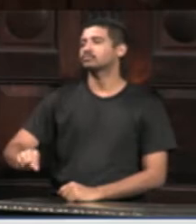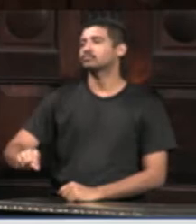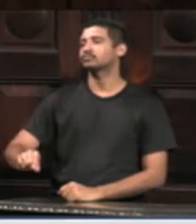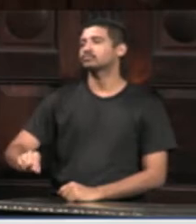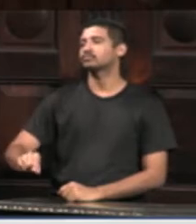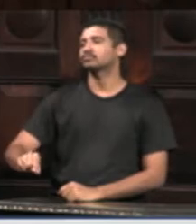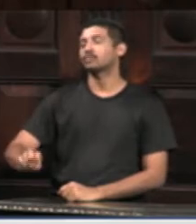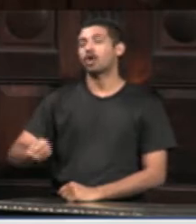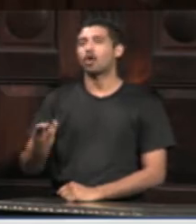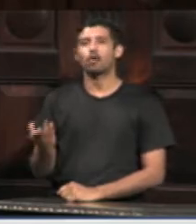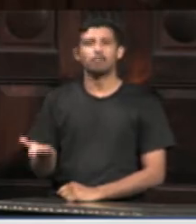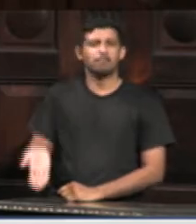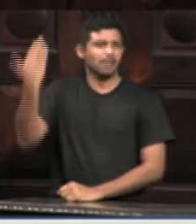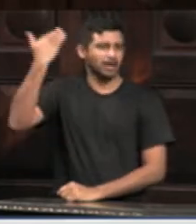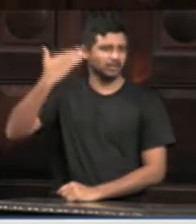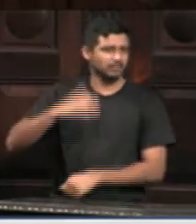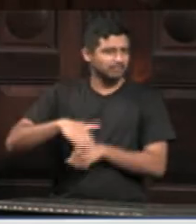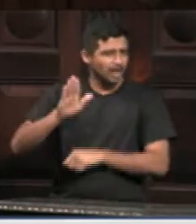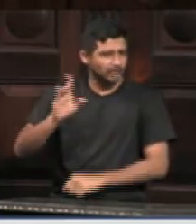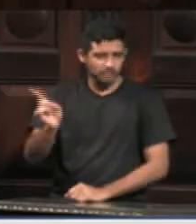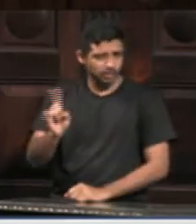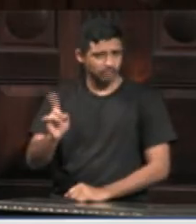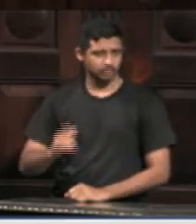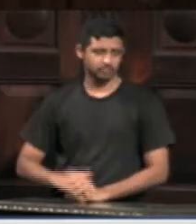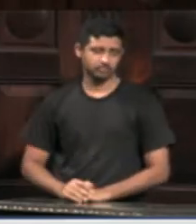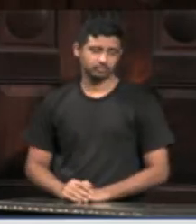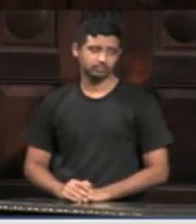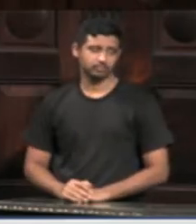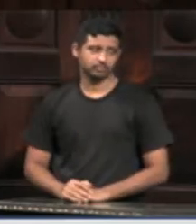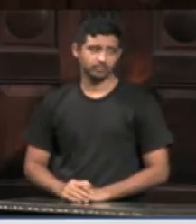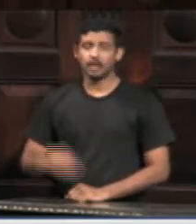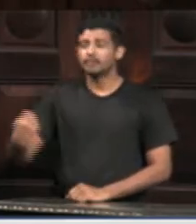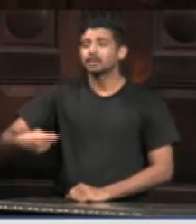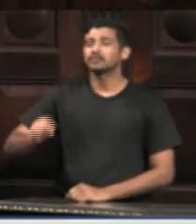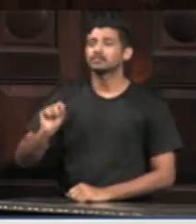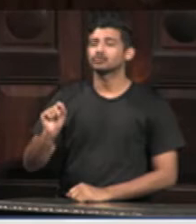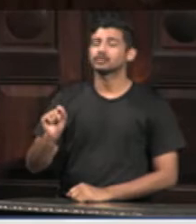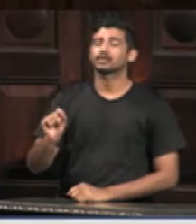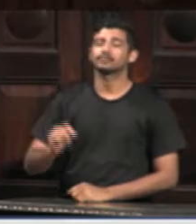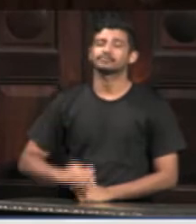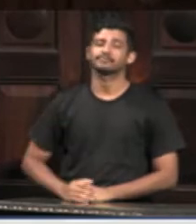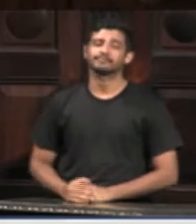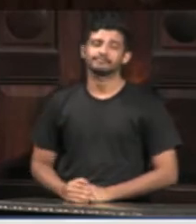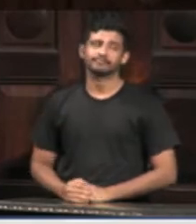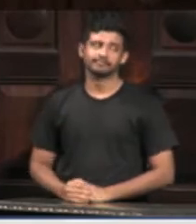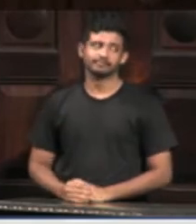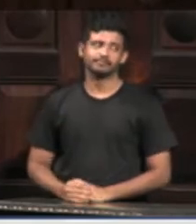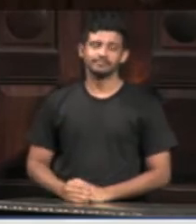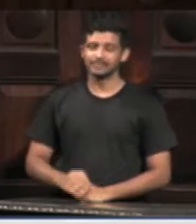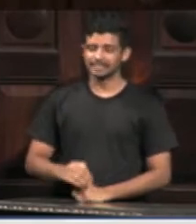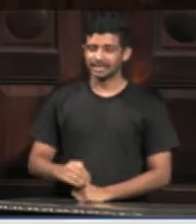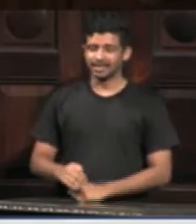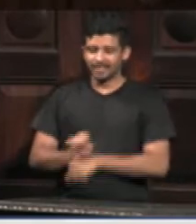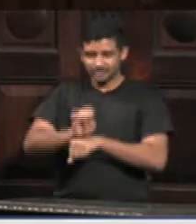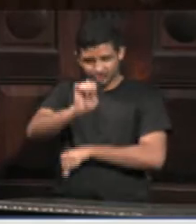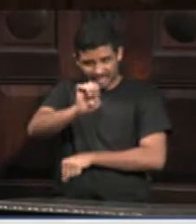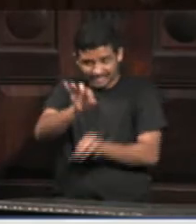Estado máximo, e sim de Estado necessário.